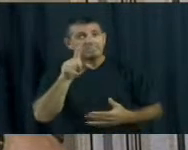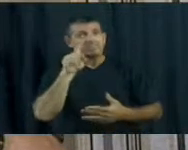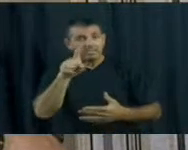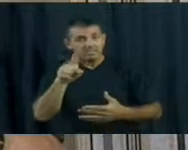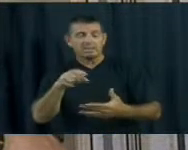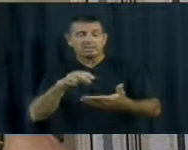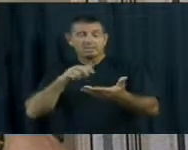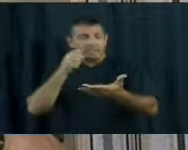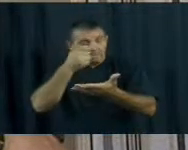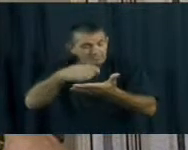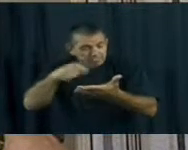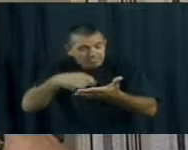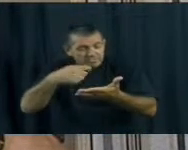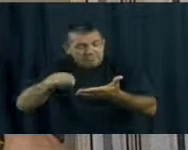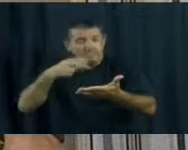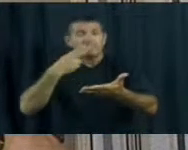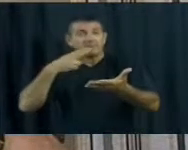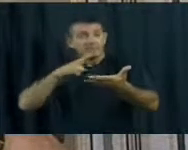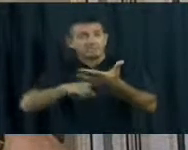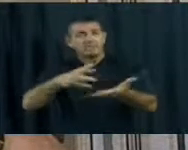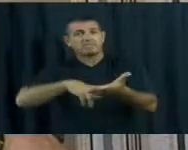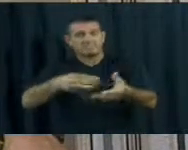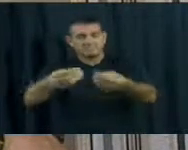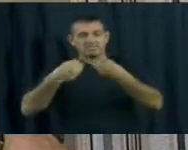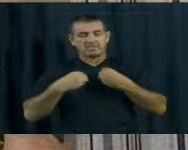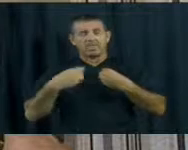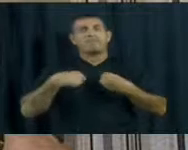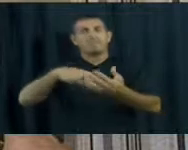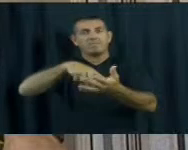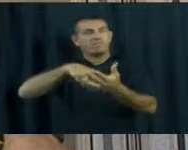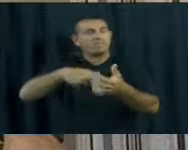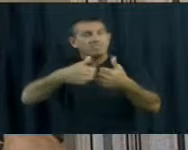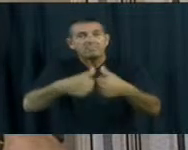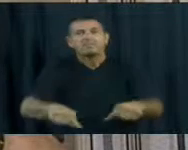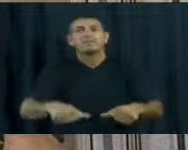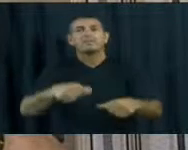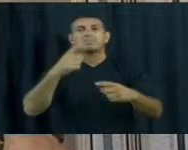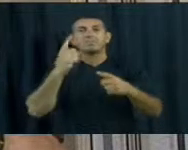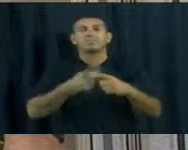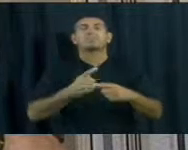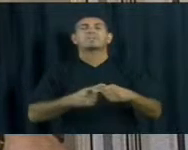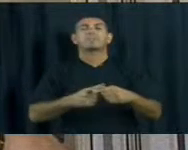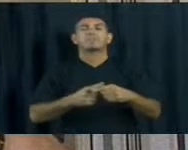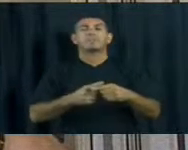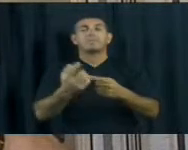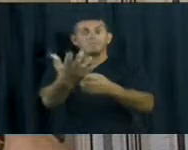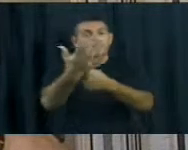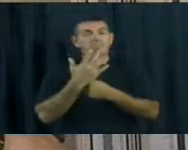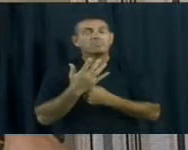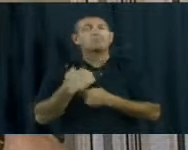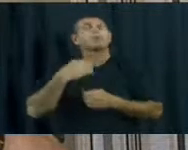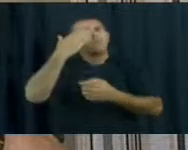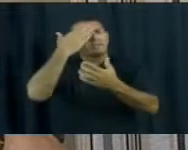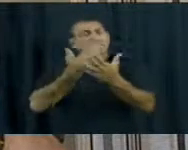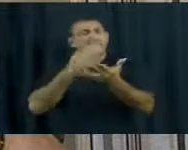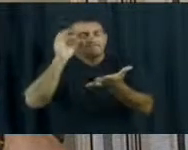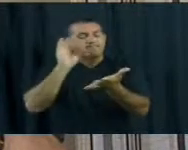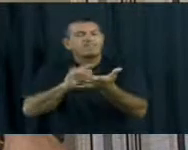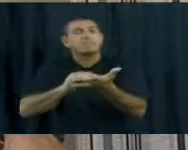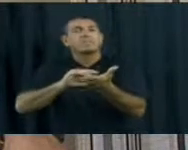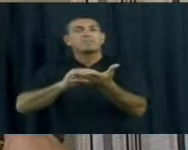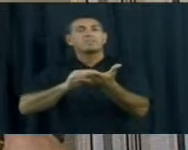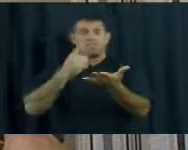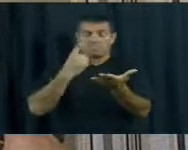essa carta, porque é isso que me mantém em pé. É isso que me mantém com certeza de que eu tenho uma